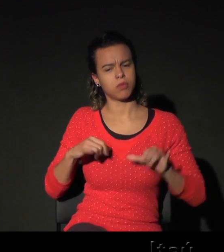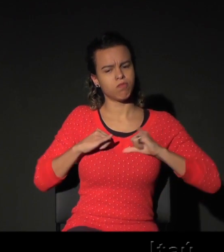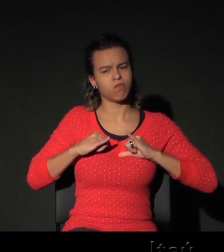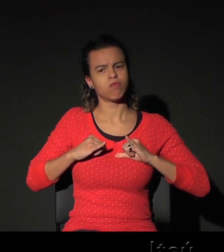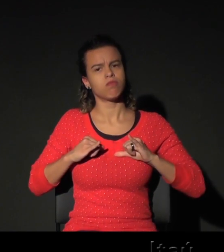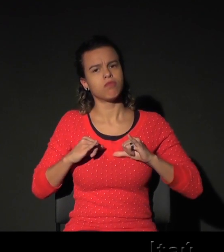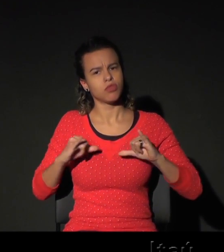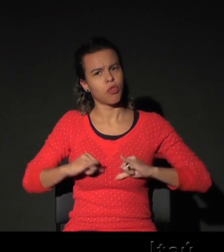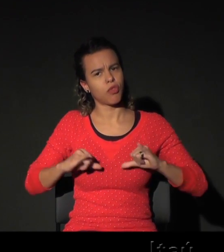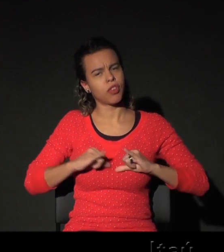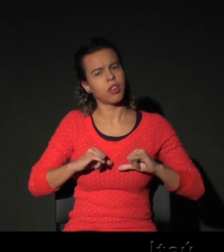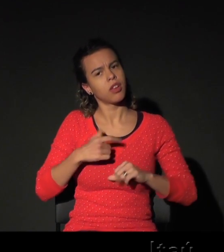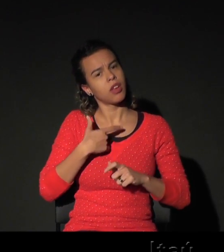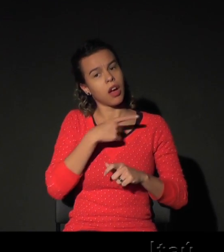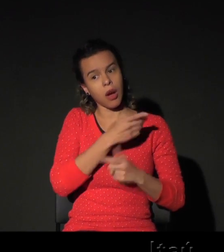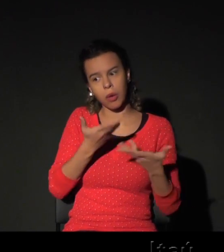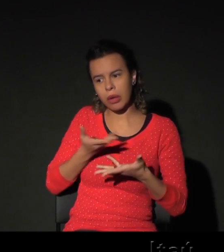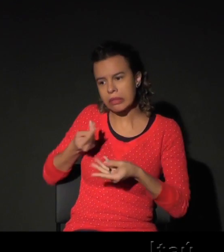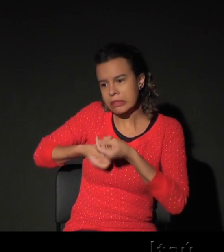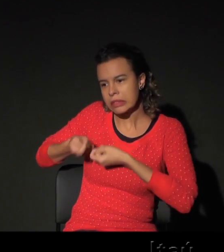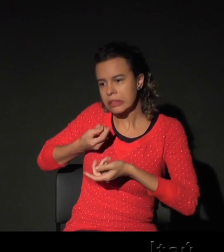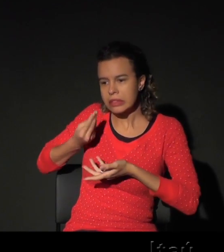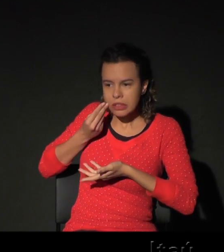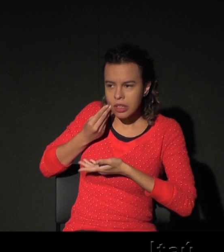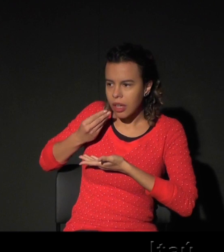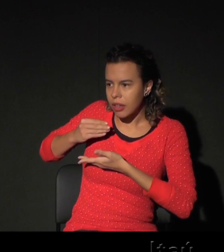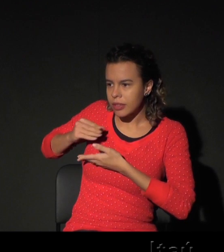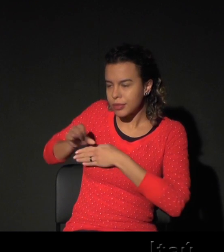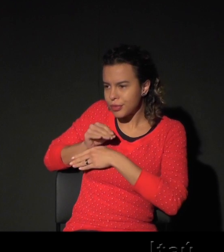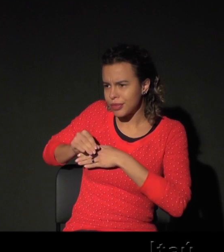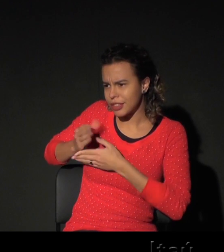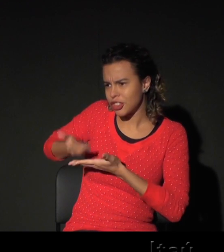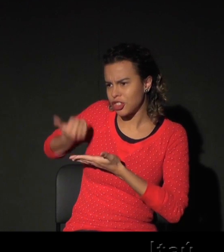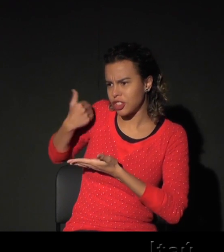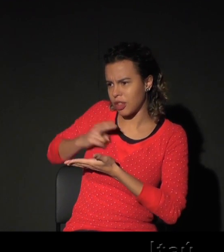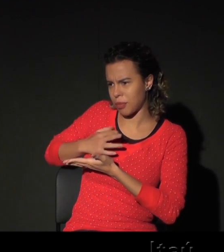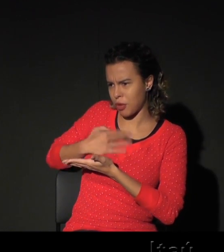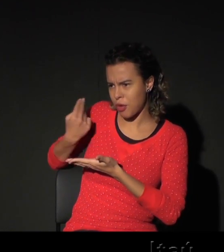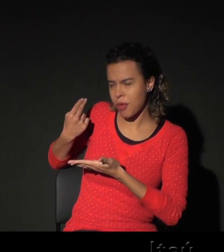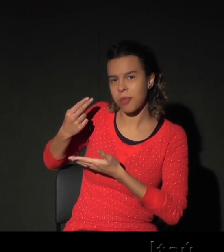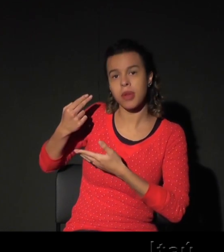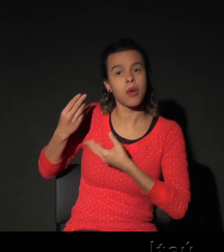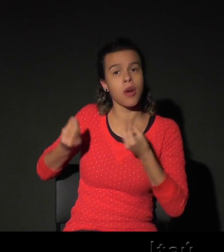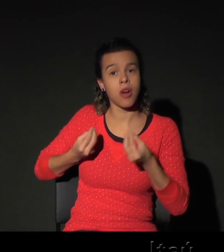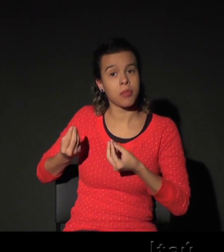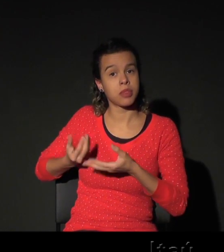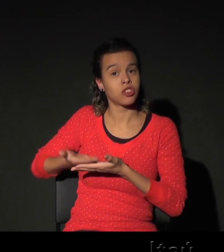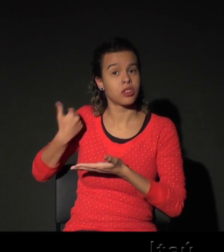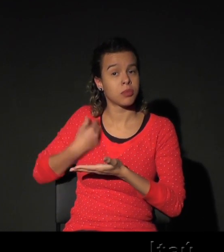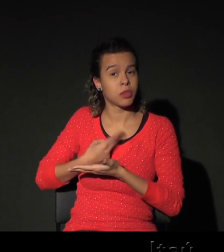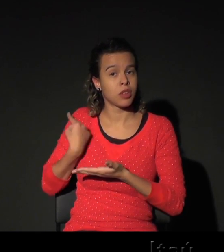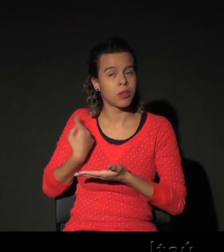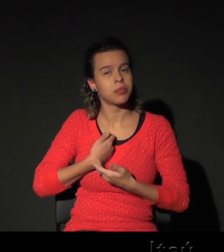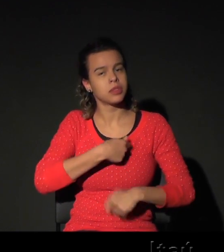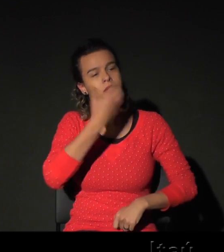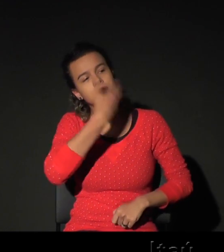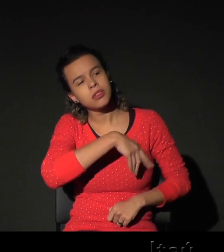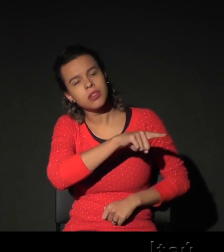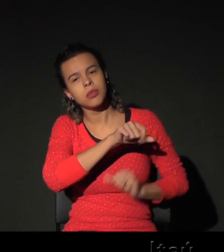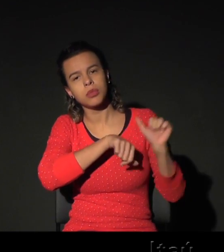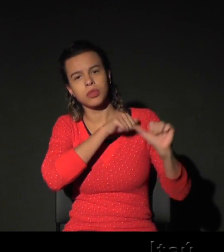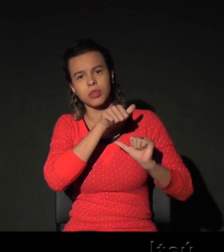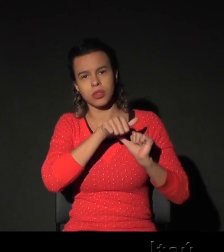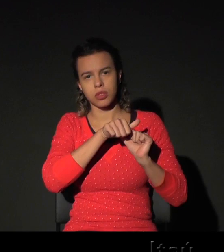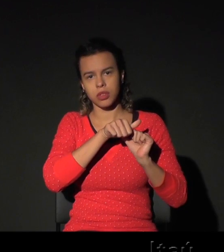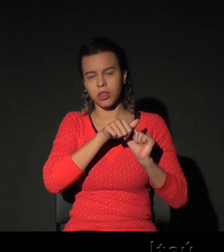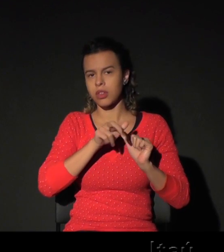né ele vai ter que negociar com ela e aí depois você tira do mural a possibilidade de tirar do mural eu acho que aí caracterizaria